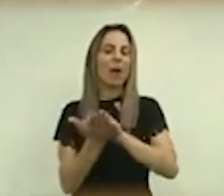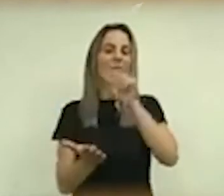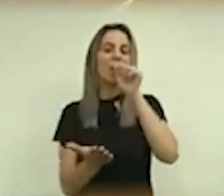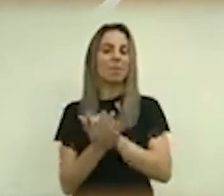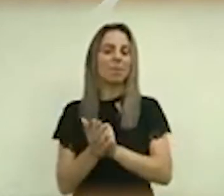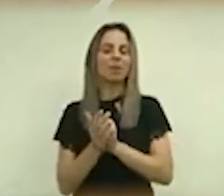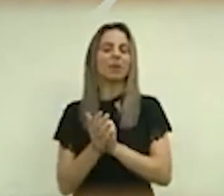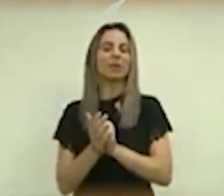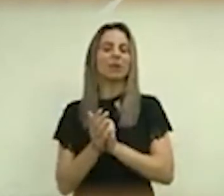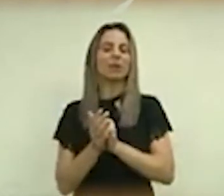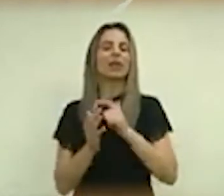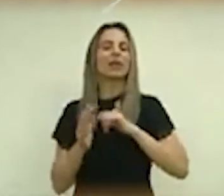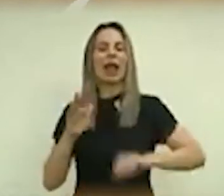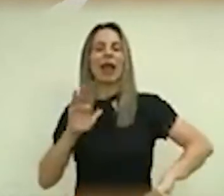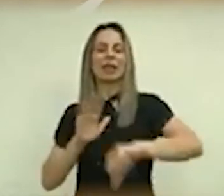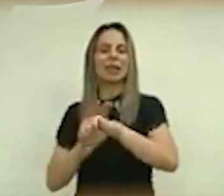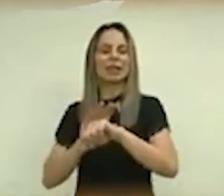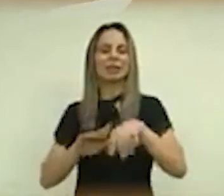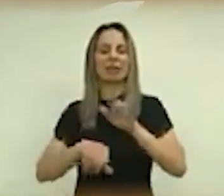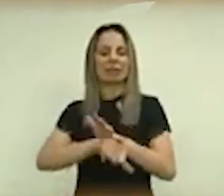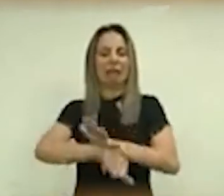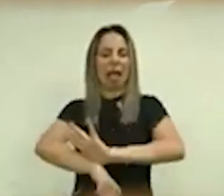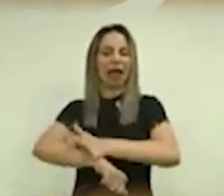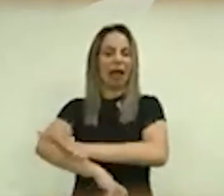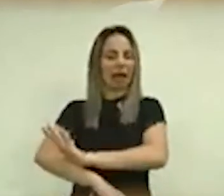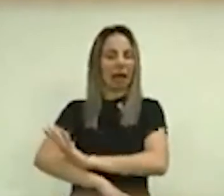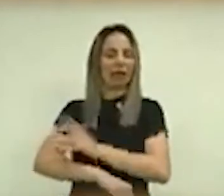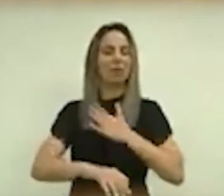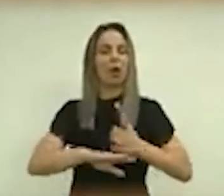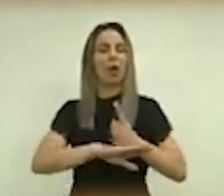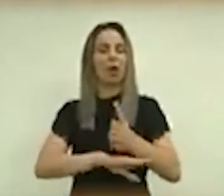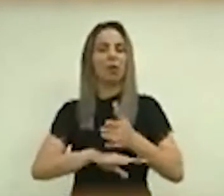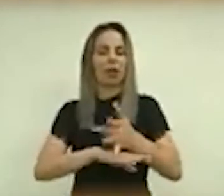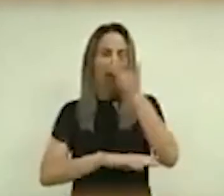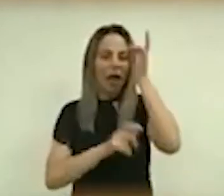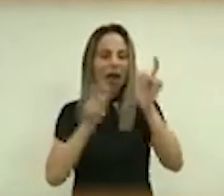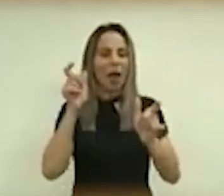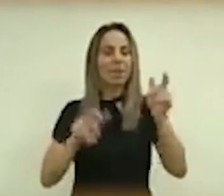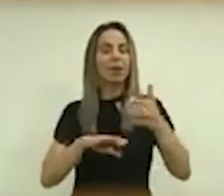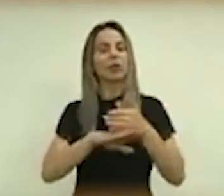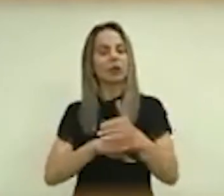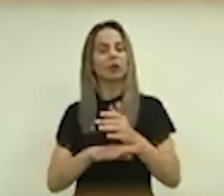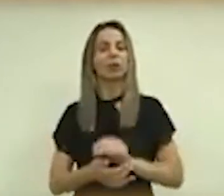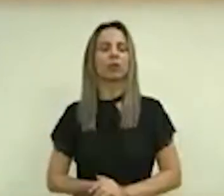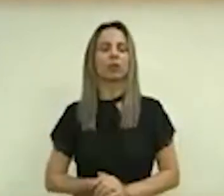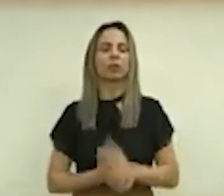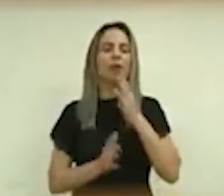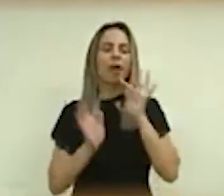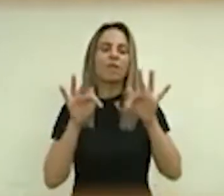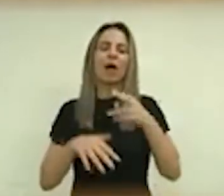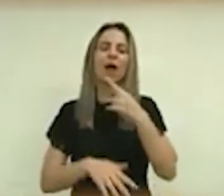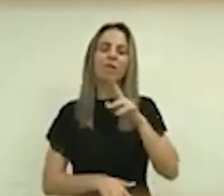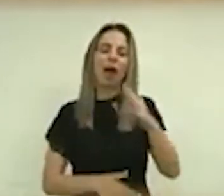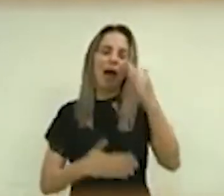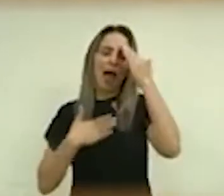crime de racismo nos estabelecimentos de acesso ao público. Encerro a minha fala de hoje agradecendo aos nobres